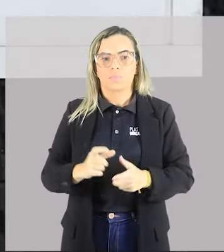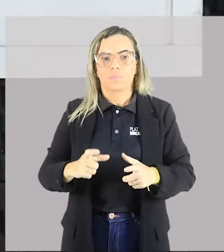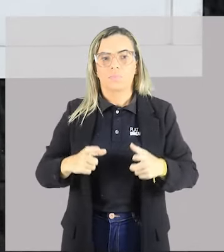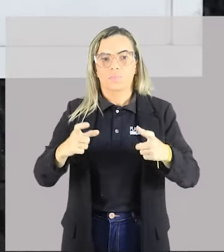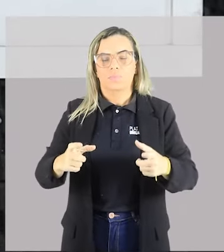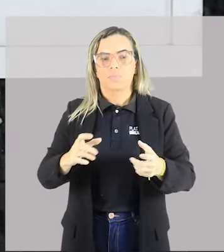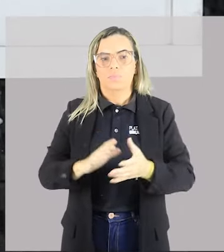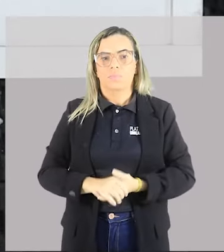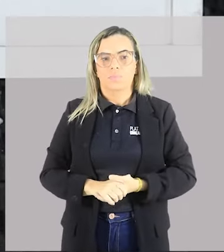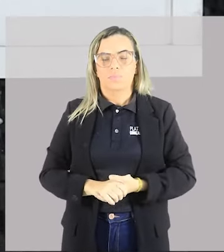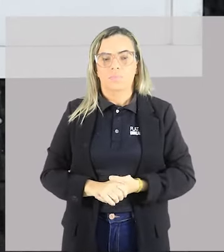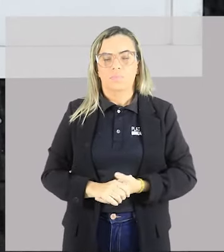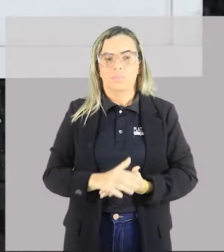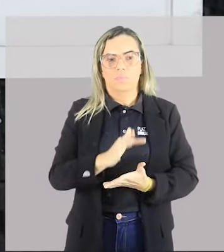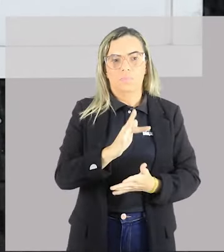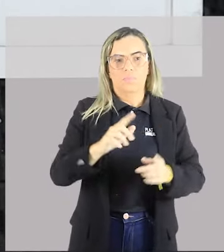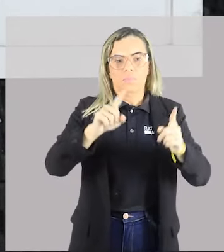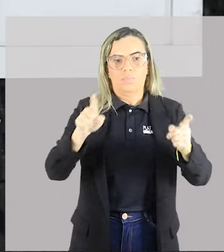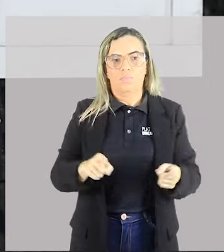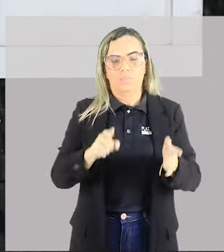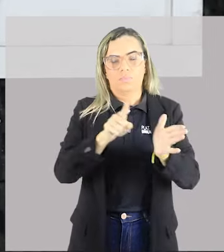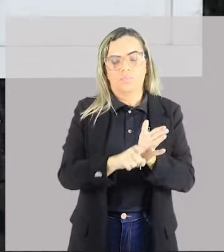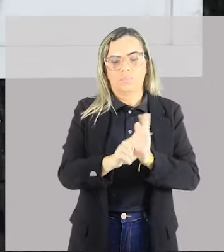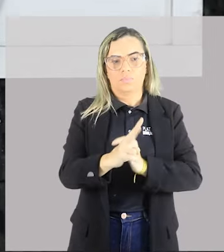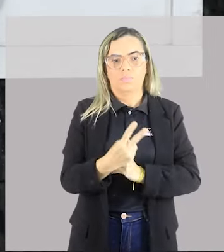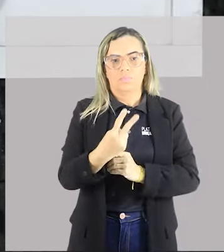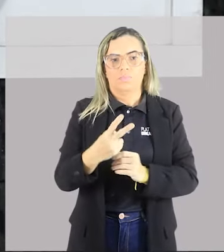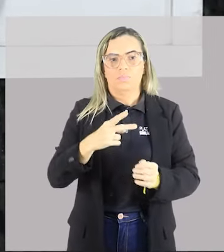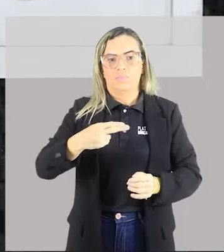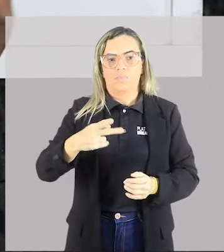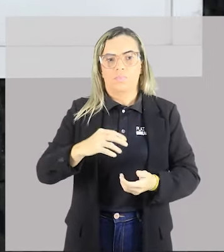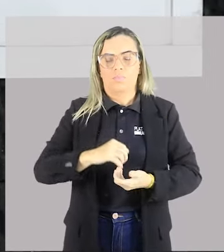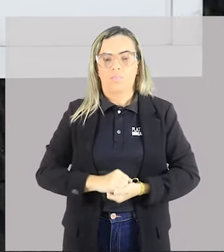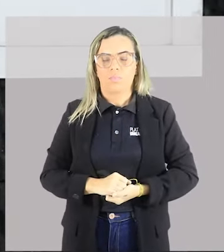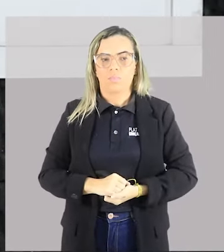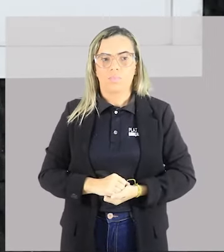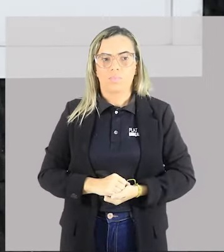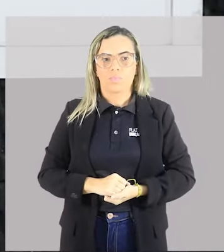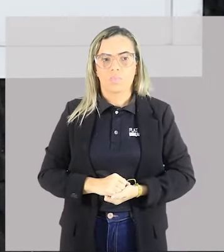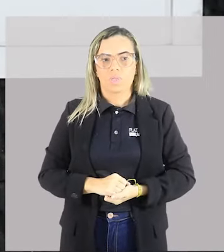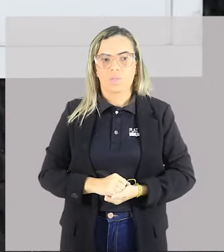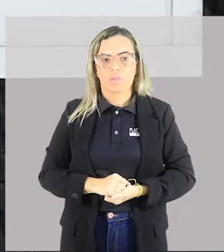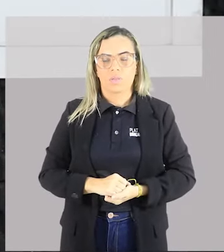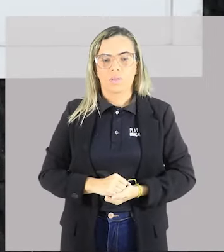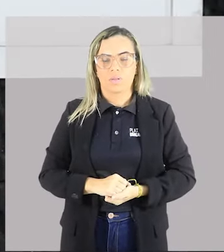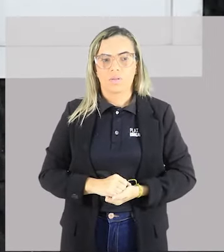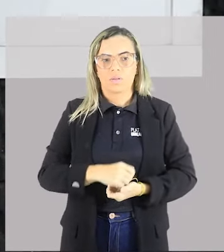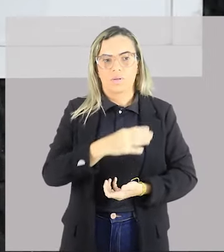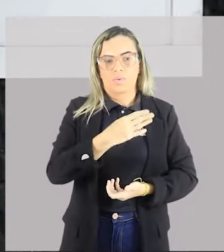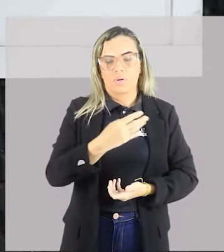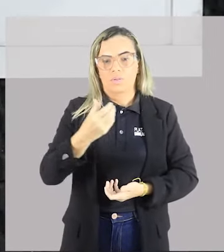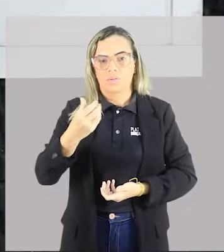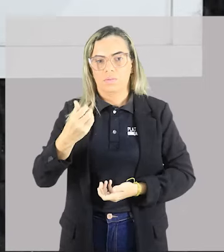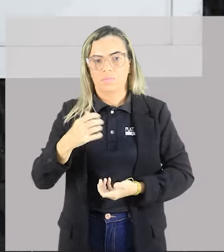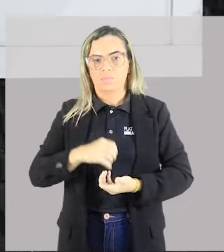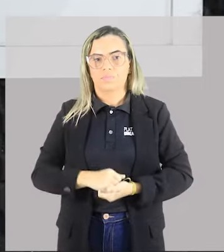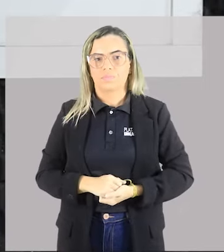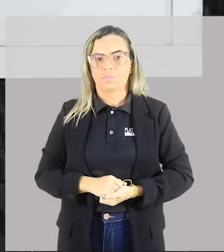f de-2 vai ser igual a que dá 4 aqui dá 6